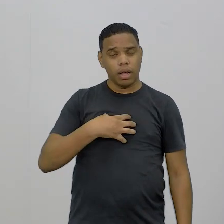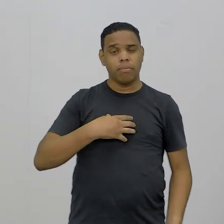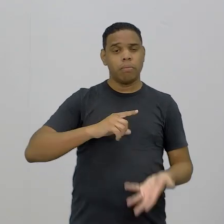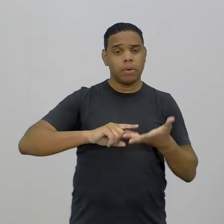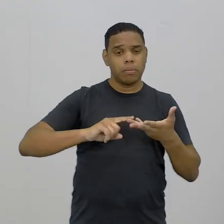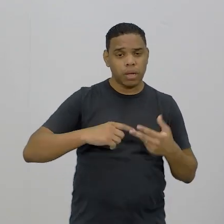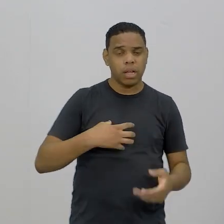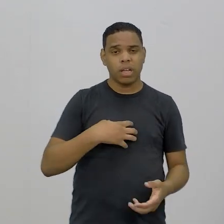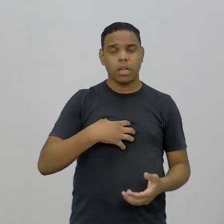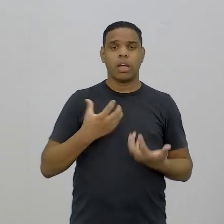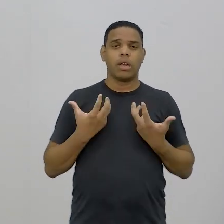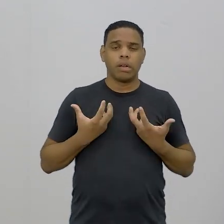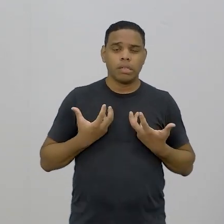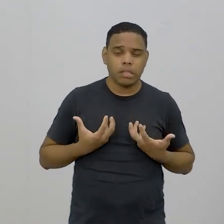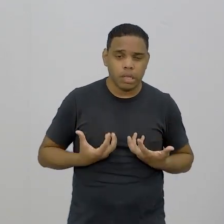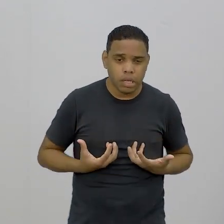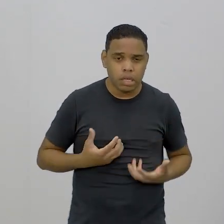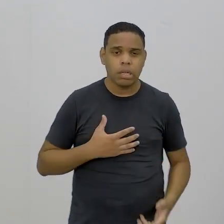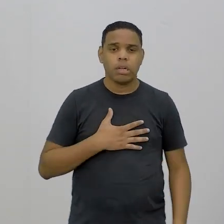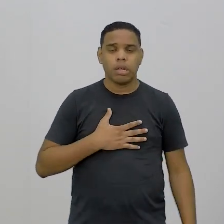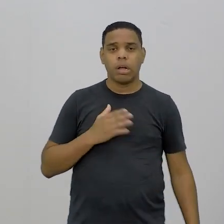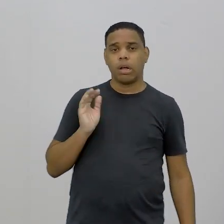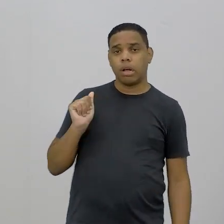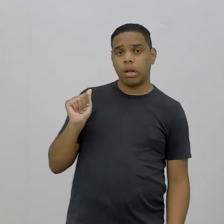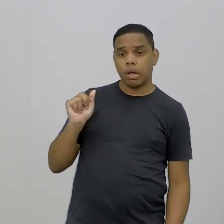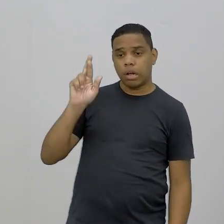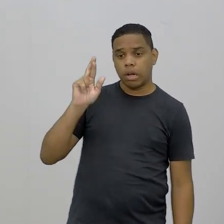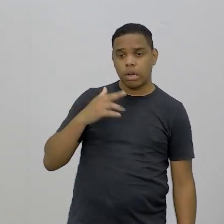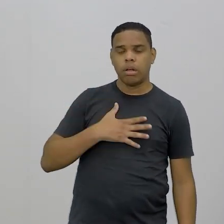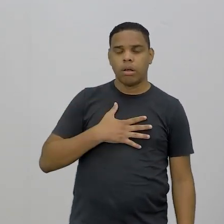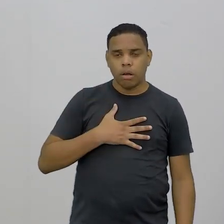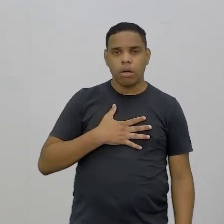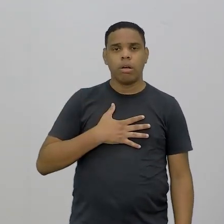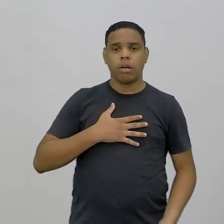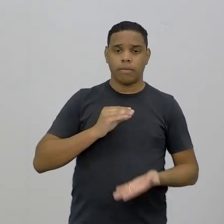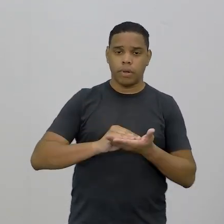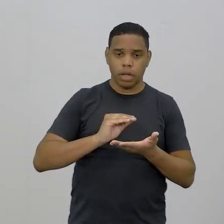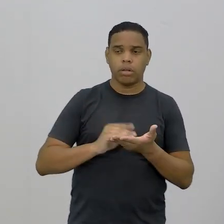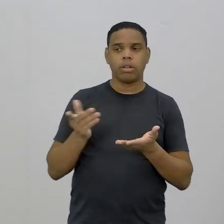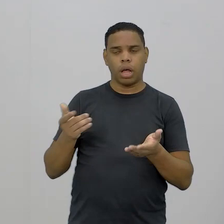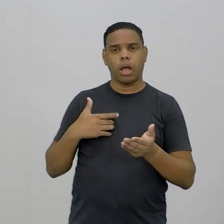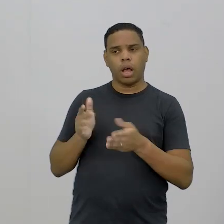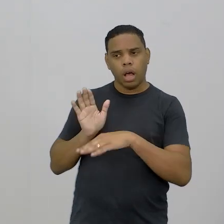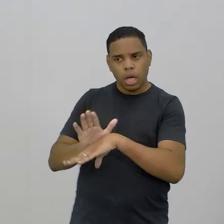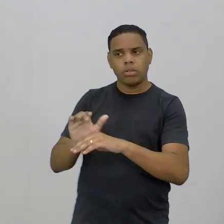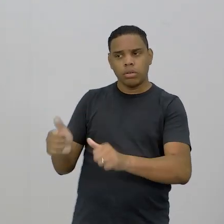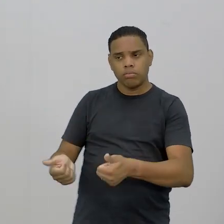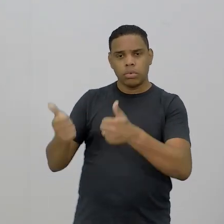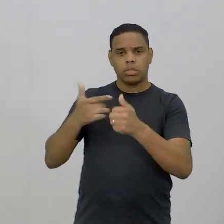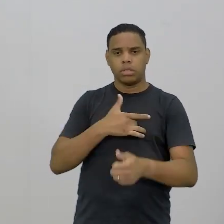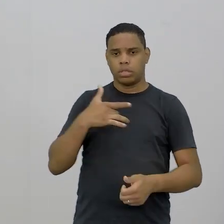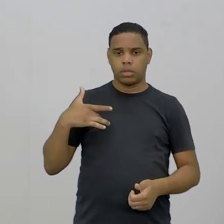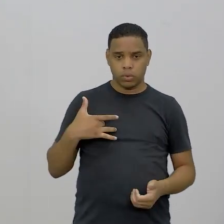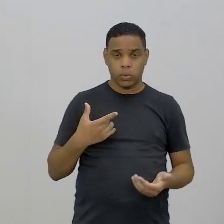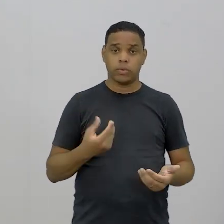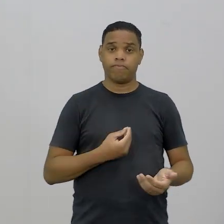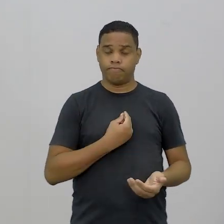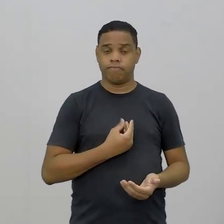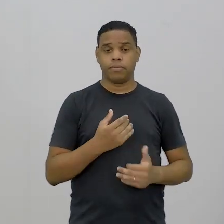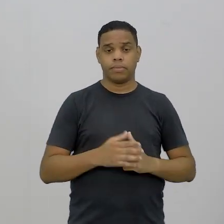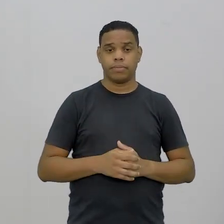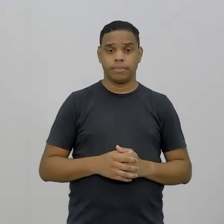sintomas, né? O cansaço, a falta de ar, né? Para que ela tenha aí uma vida mais saudável. E